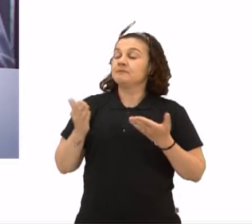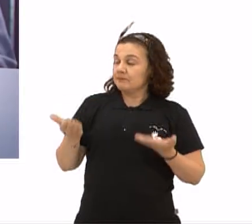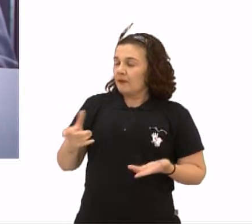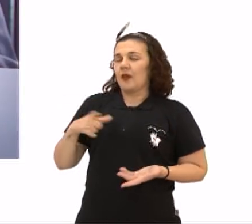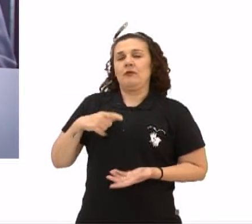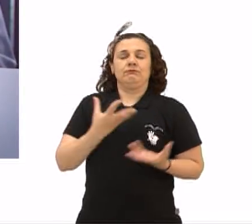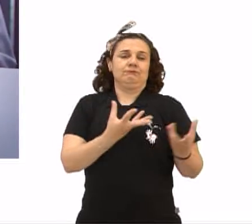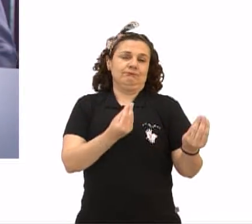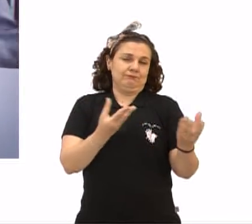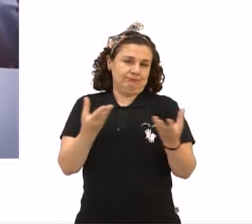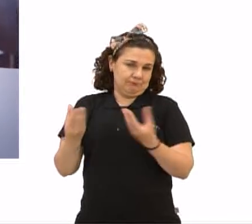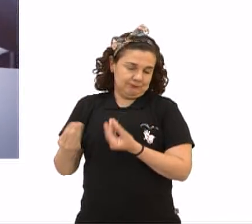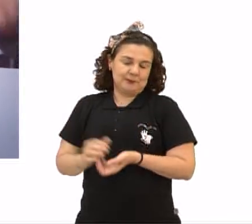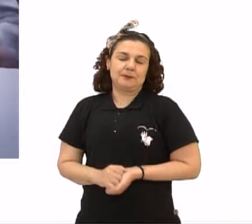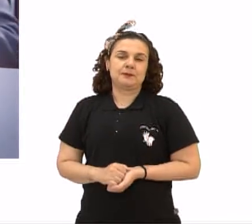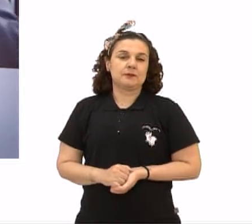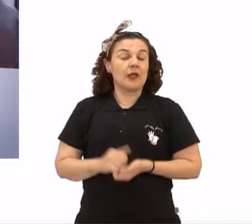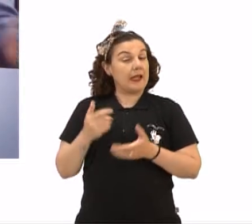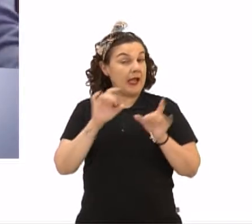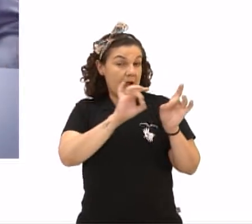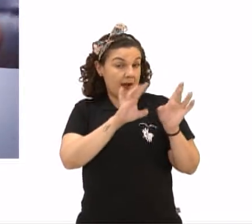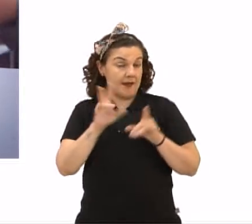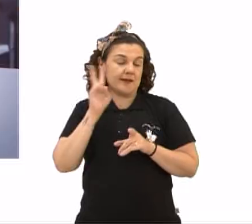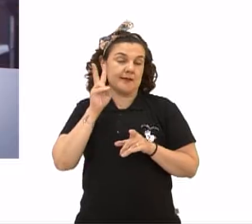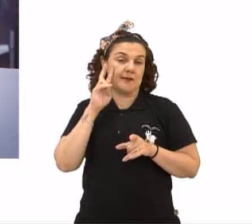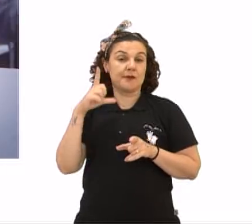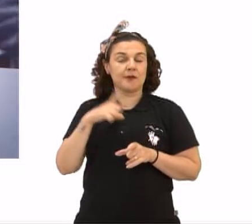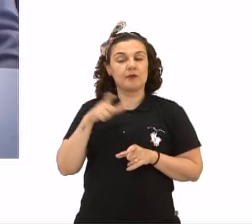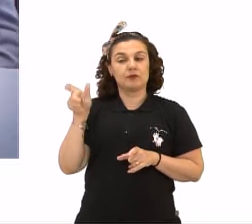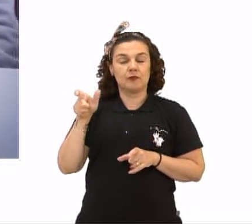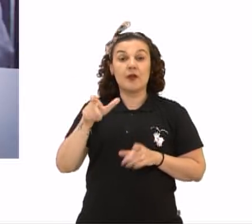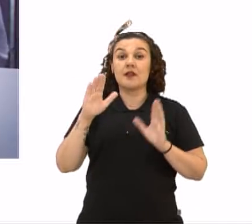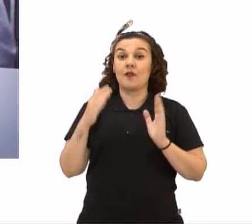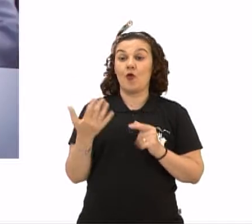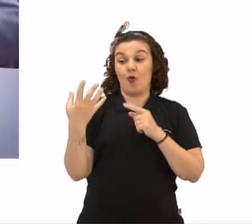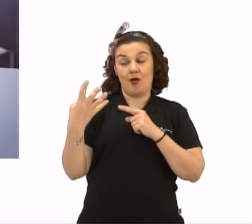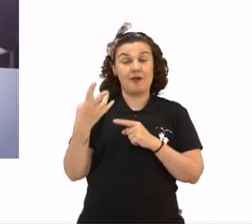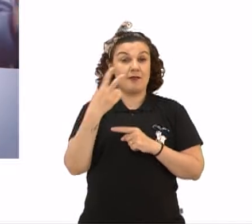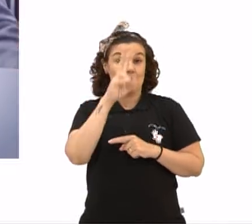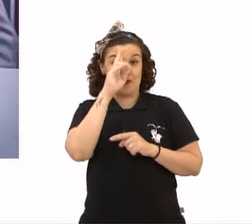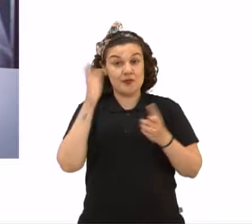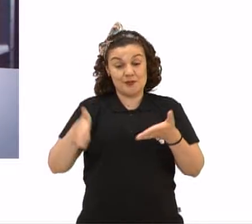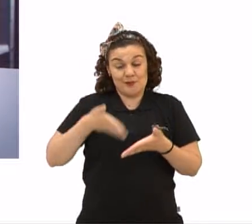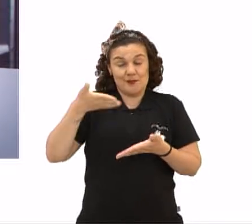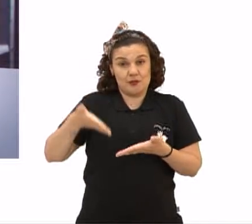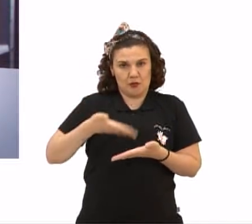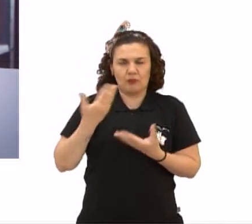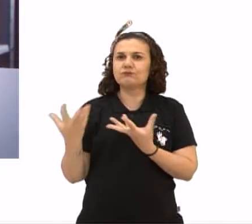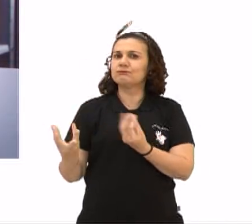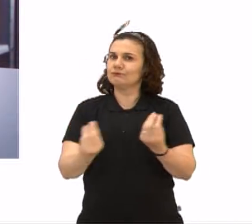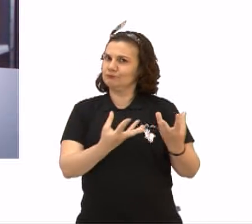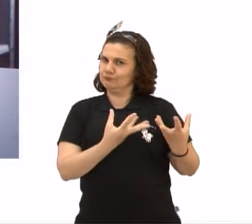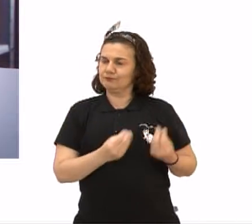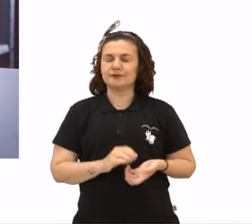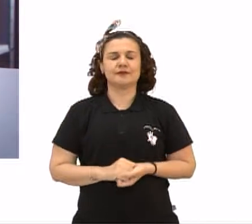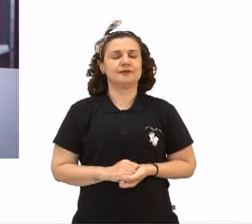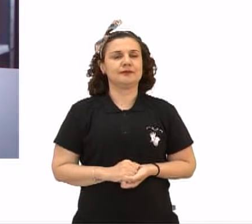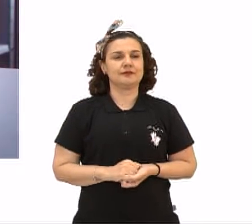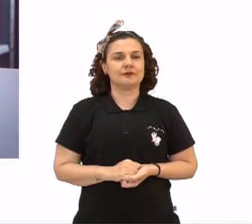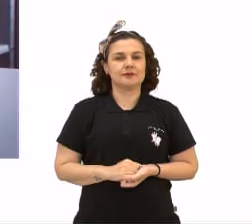falei, tem vários, né? Tem vários, todas as histórias têm, né? Como eu falei, foram 42 quadrinhos, então tem vários mesmo, assim, sabe?